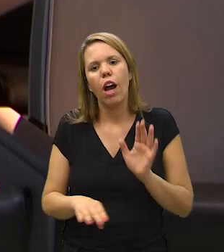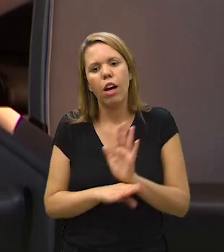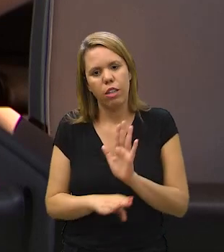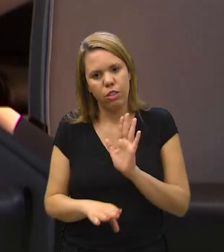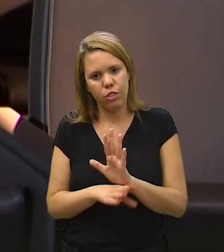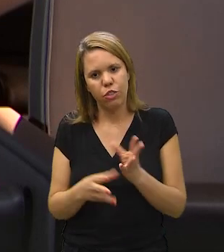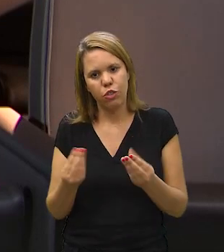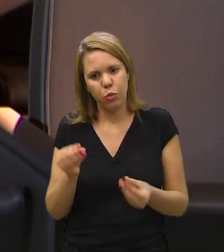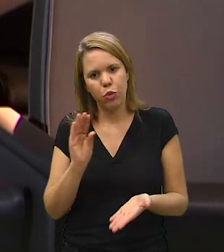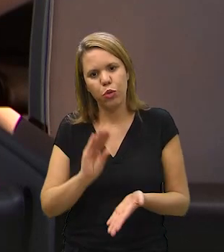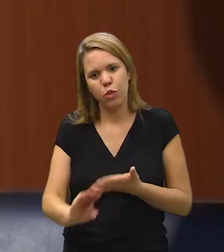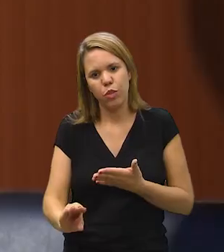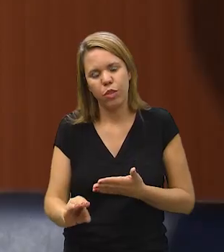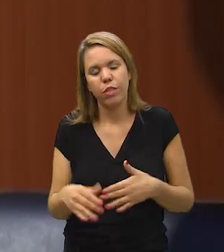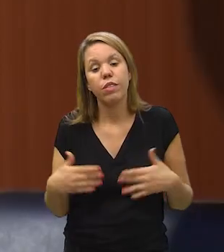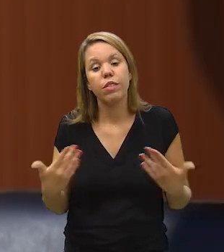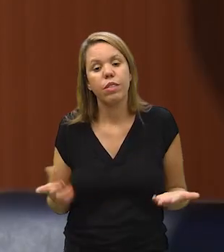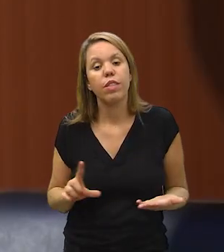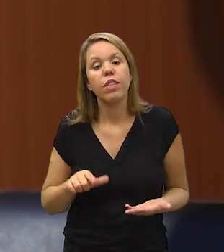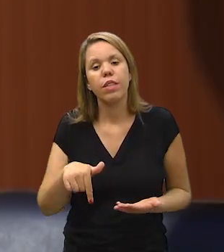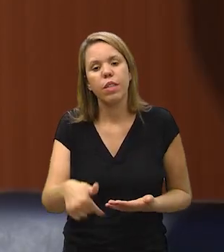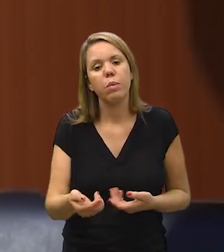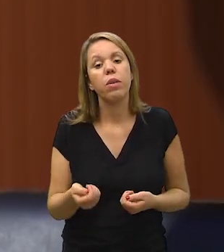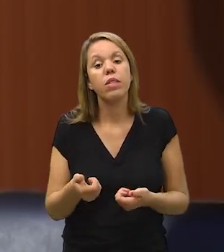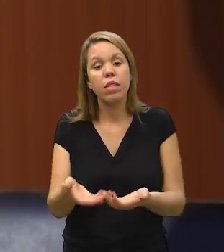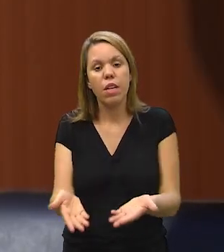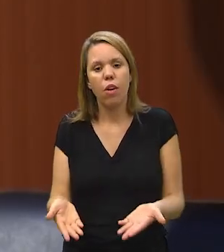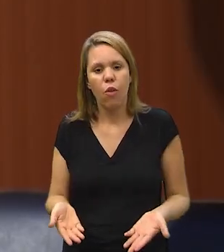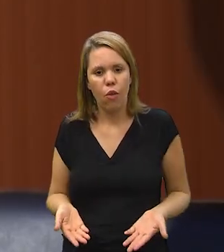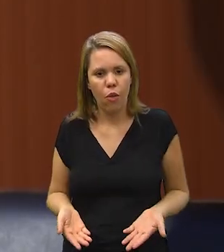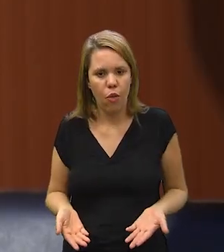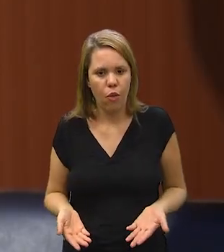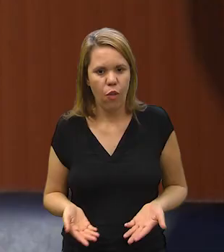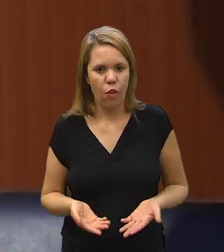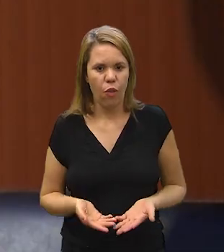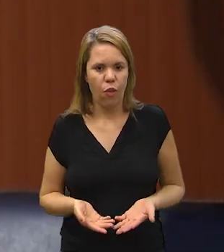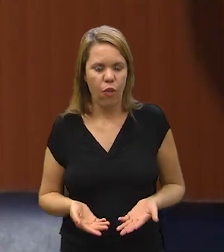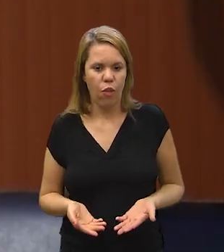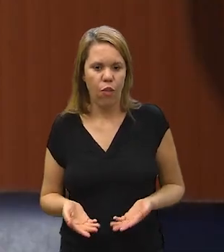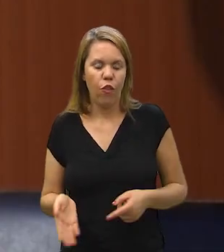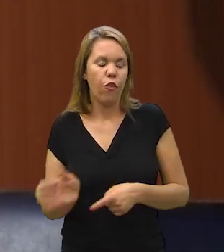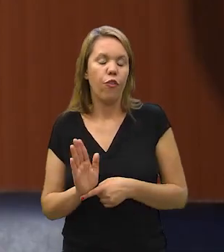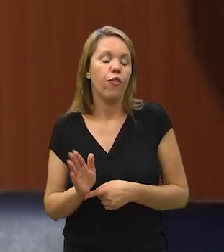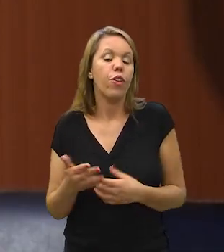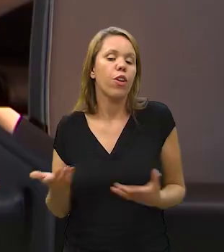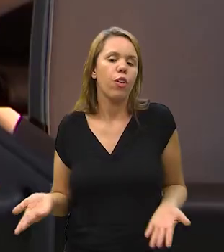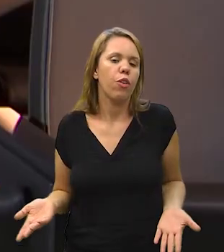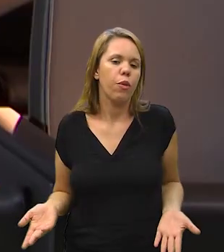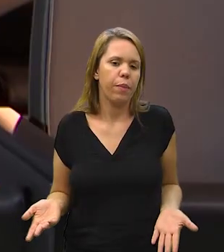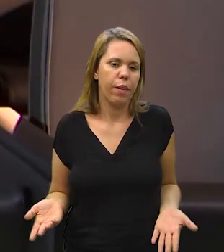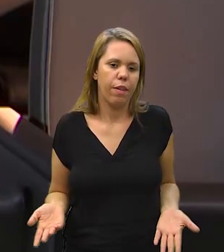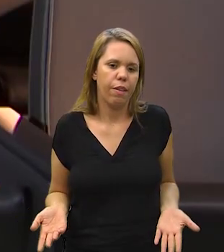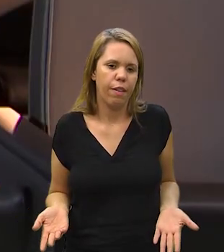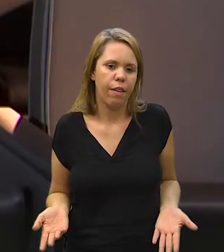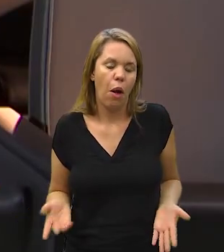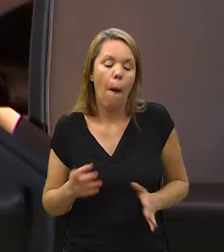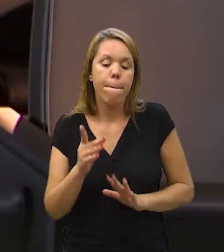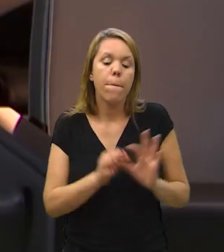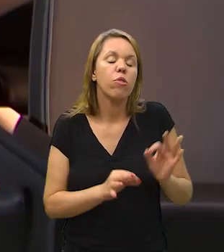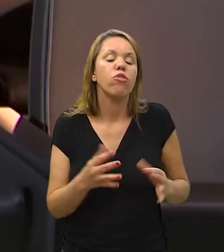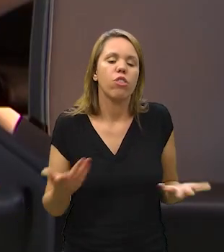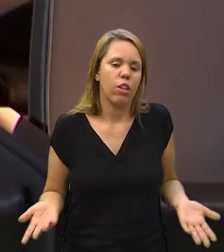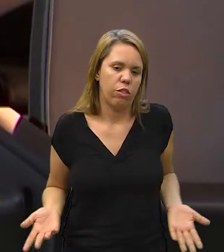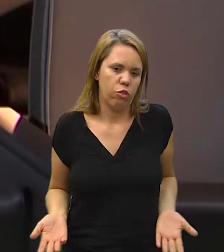ajudou bastante no orçamento. E aí, depois que entregou, né, filho entregue, tá lá e